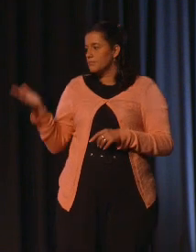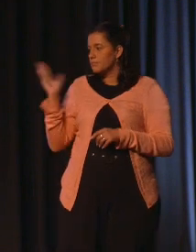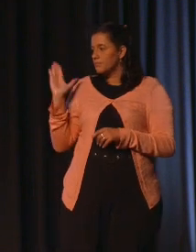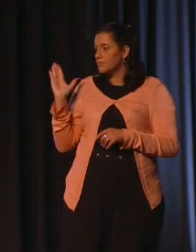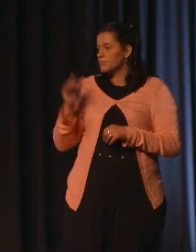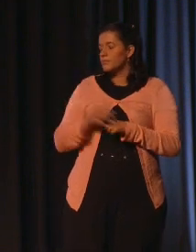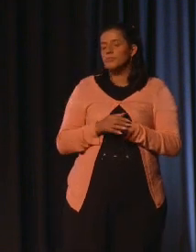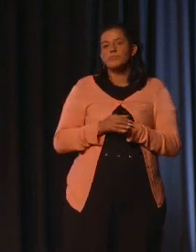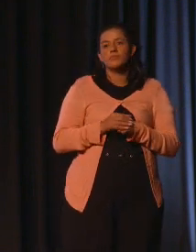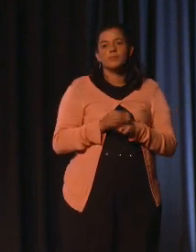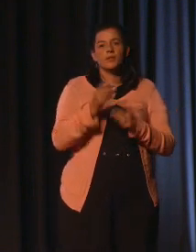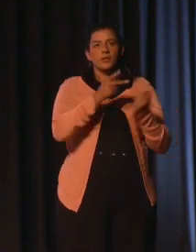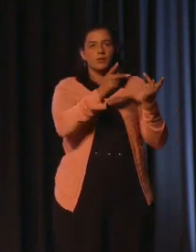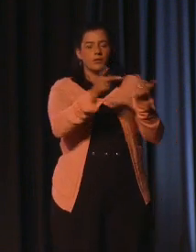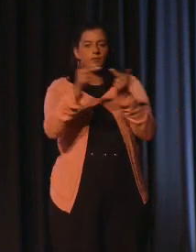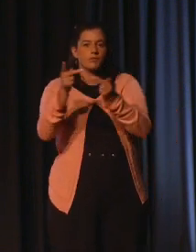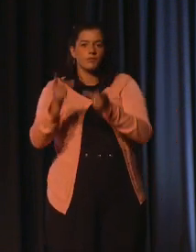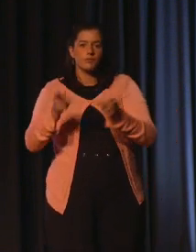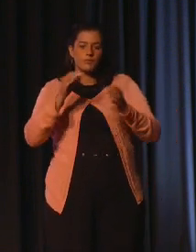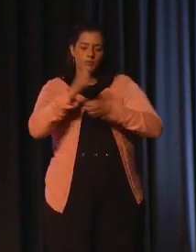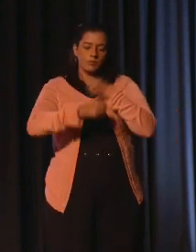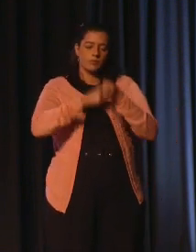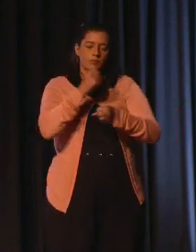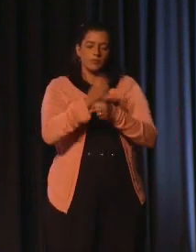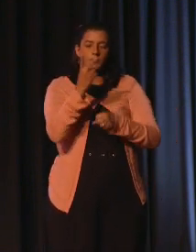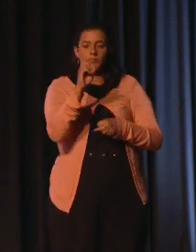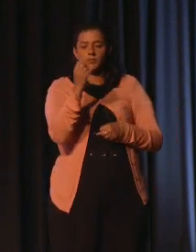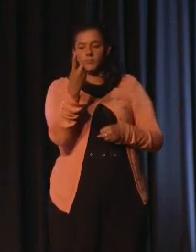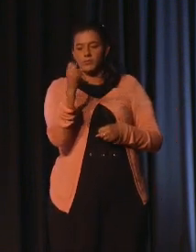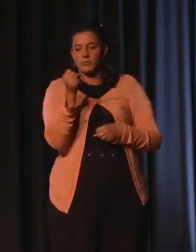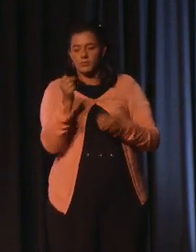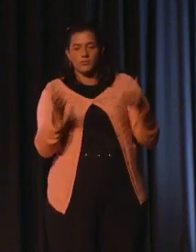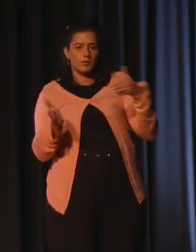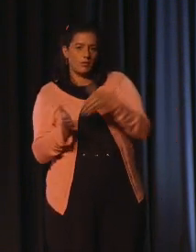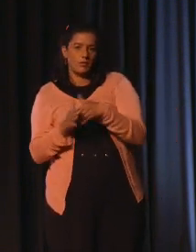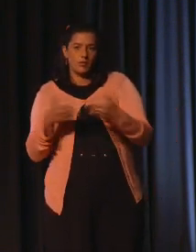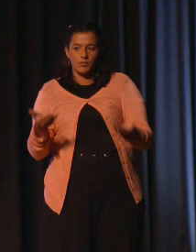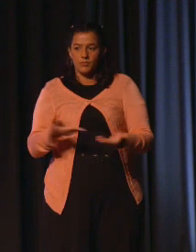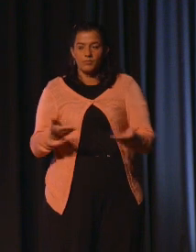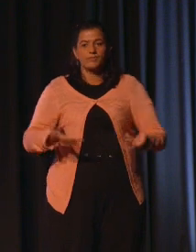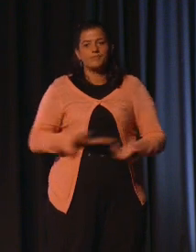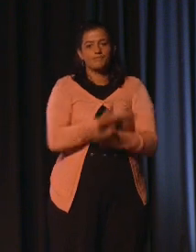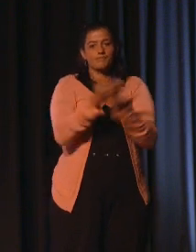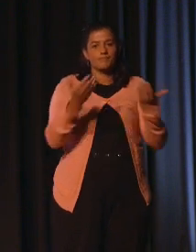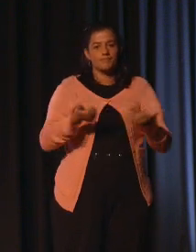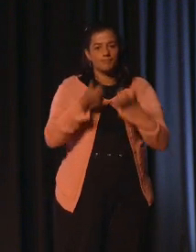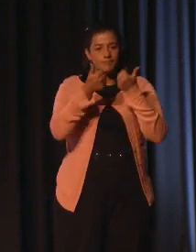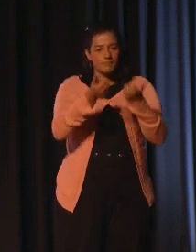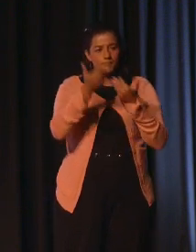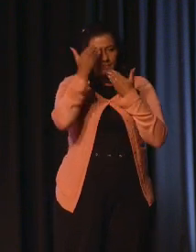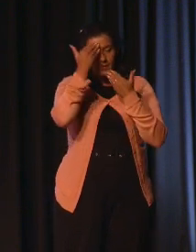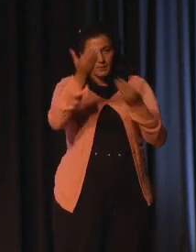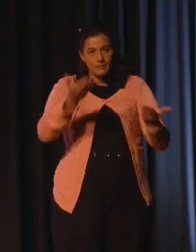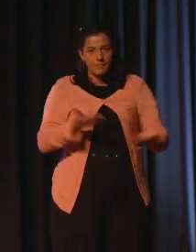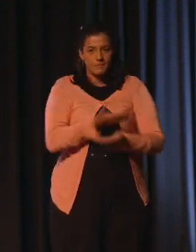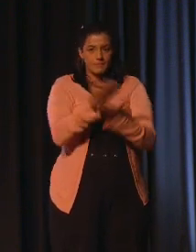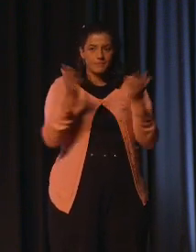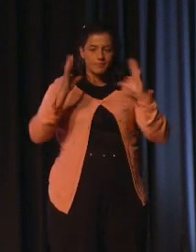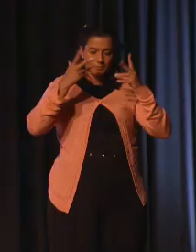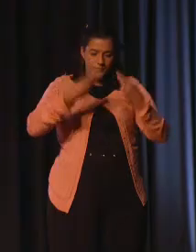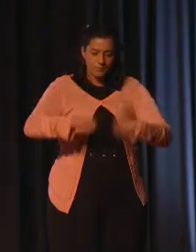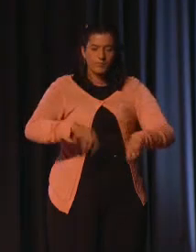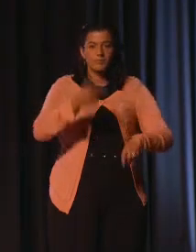já visitou desde 2018 para cá. E é isso, então. Gostaria de agradecer mais uma